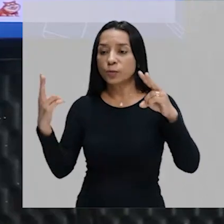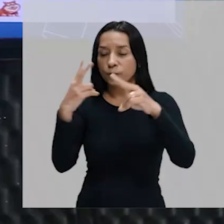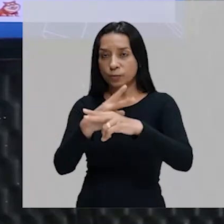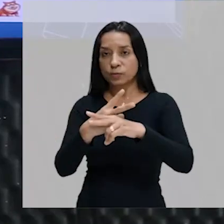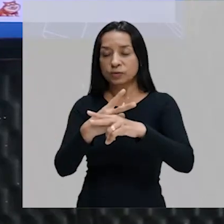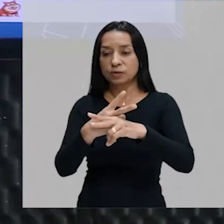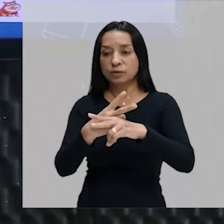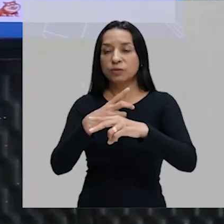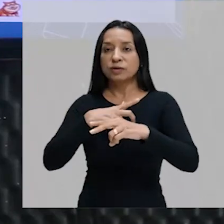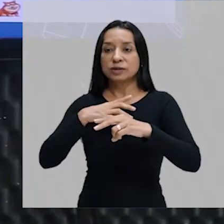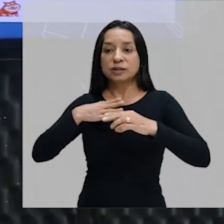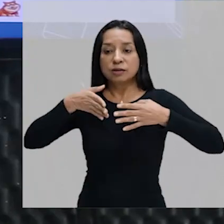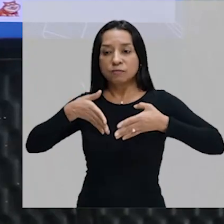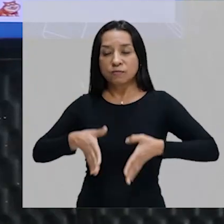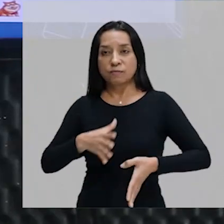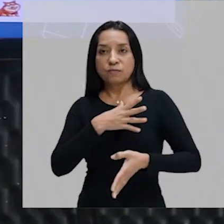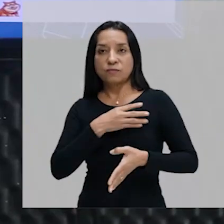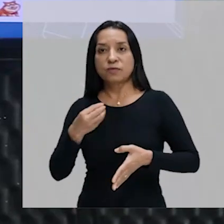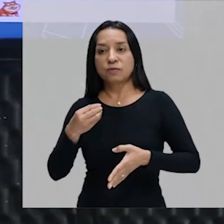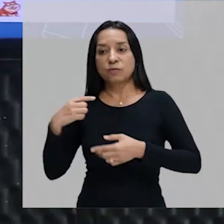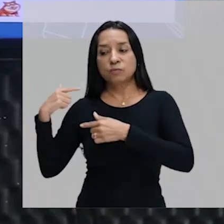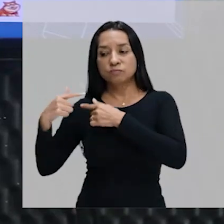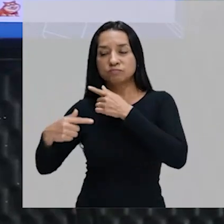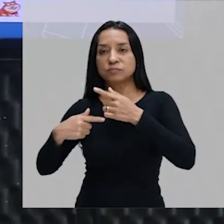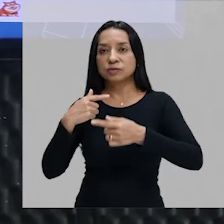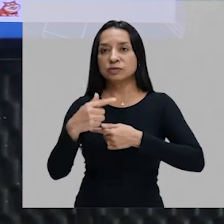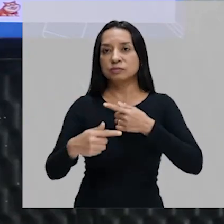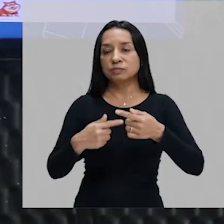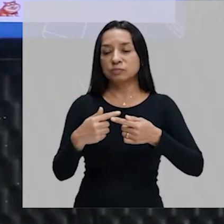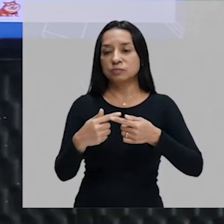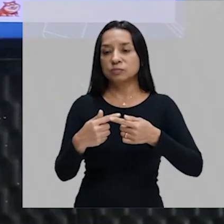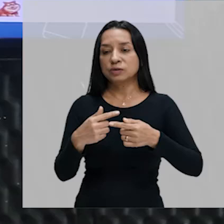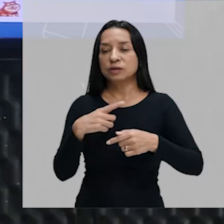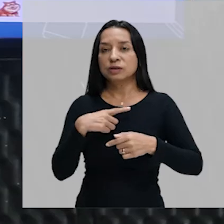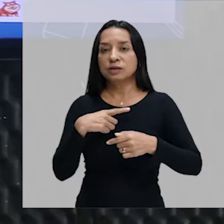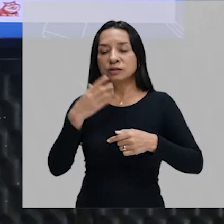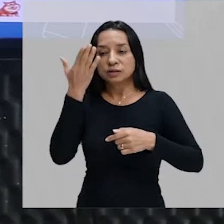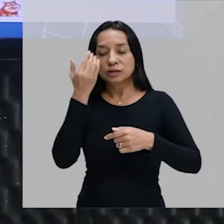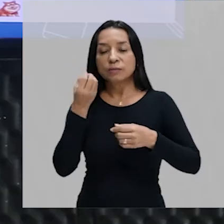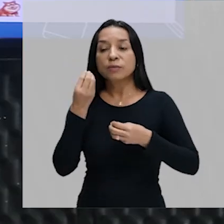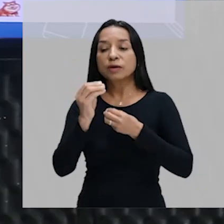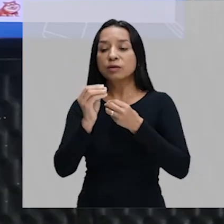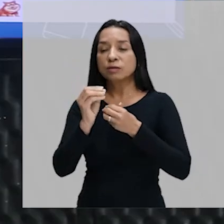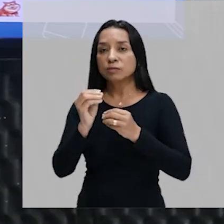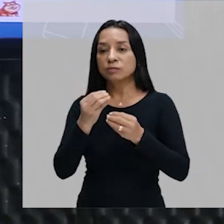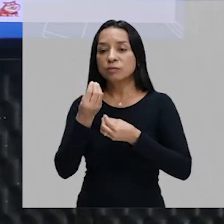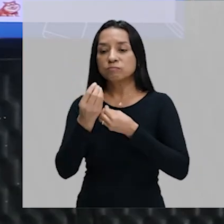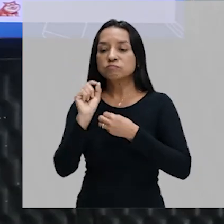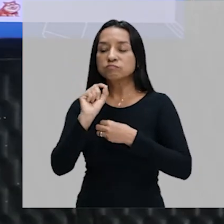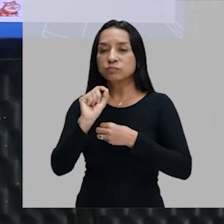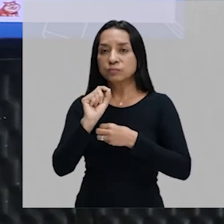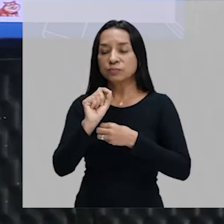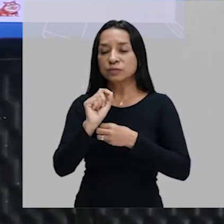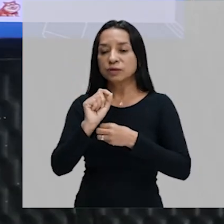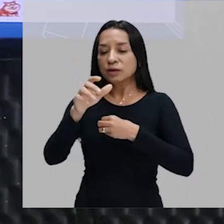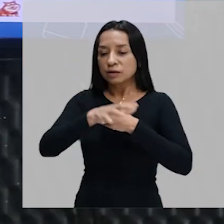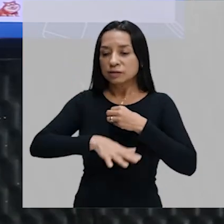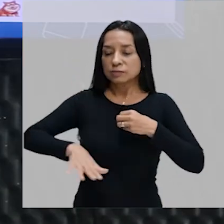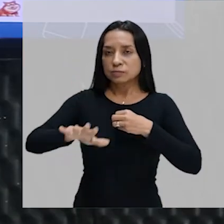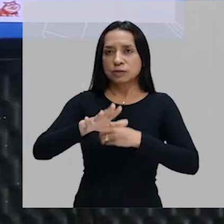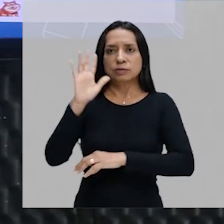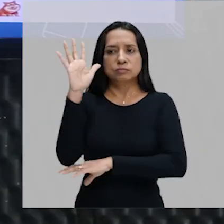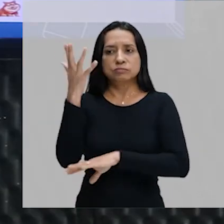tá? Só que a gente deve levar em consideração o quê? Se em ambiente natural eles são capazes de fazer